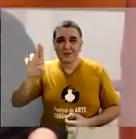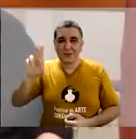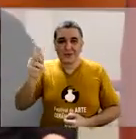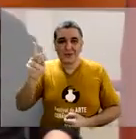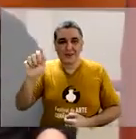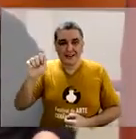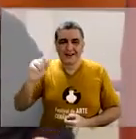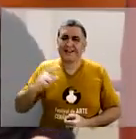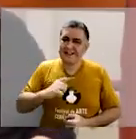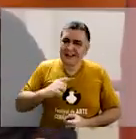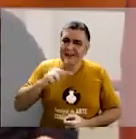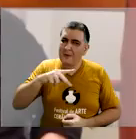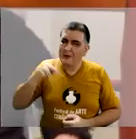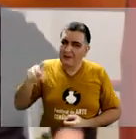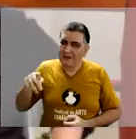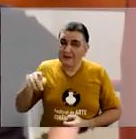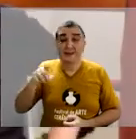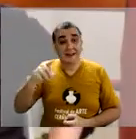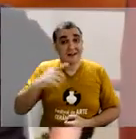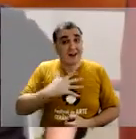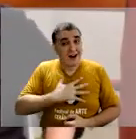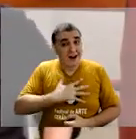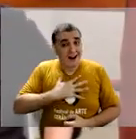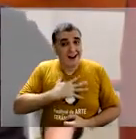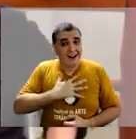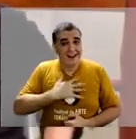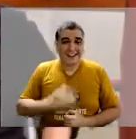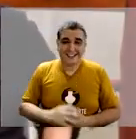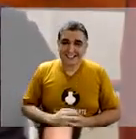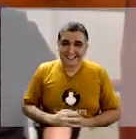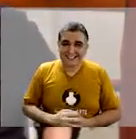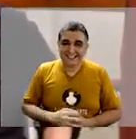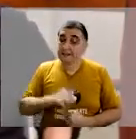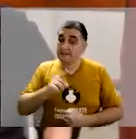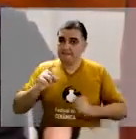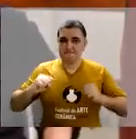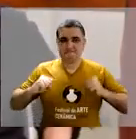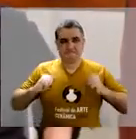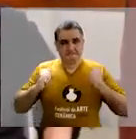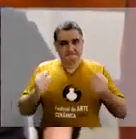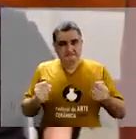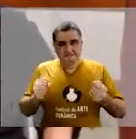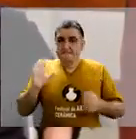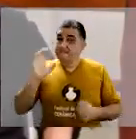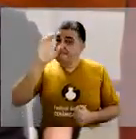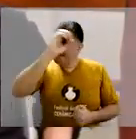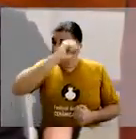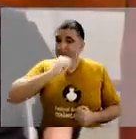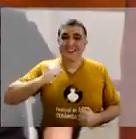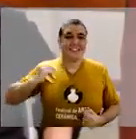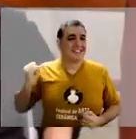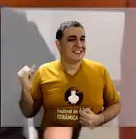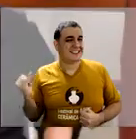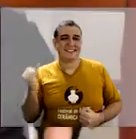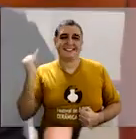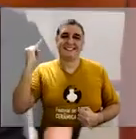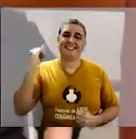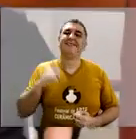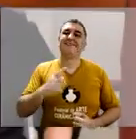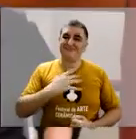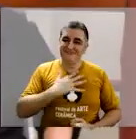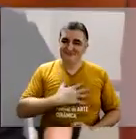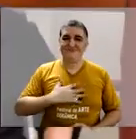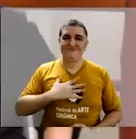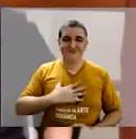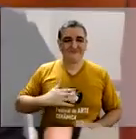tem grandes professores também, você vai aprender técnicas diferentes com ceramistas diferentes. Aqui é um local que você